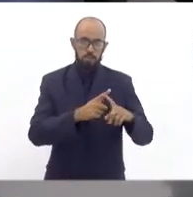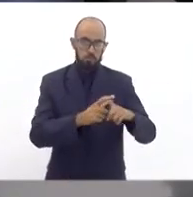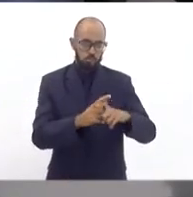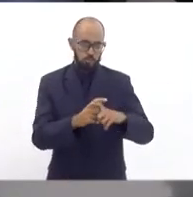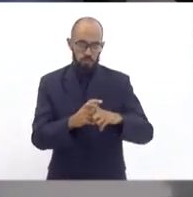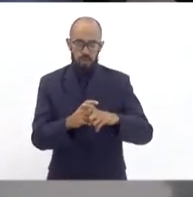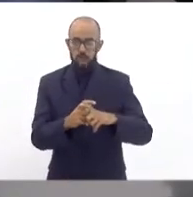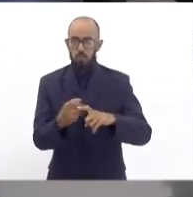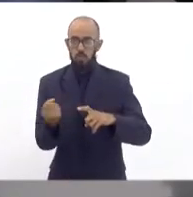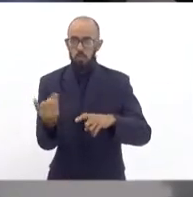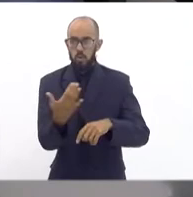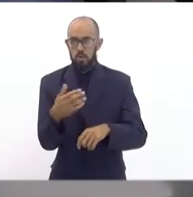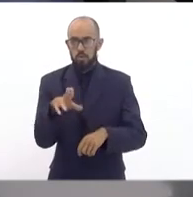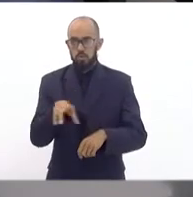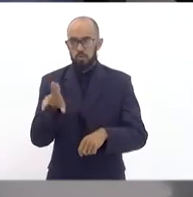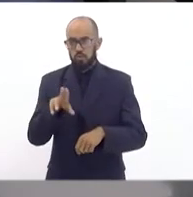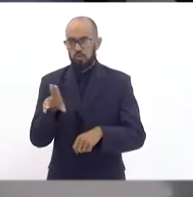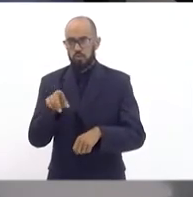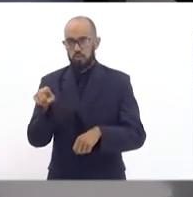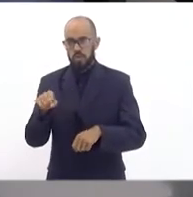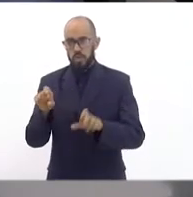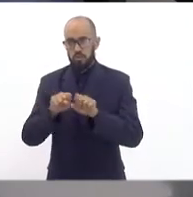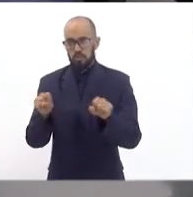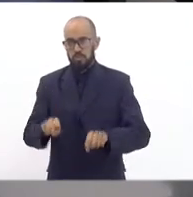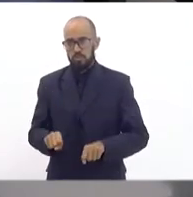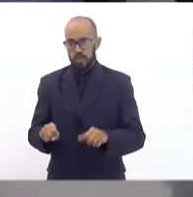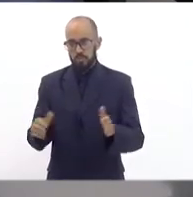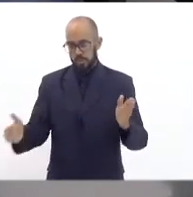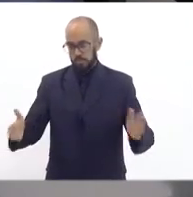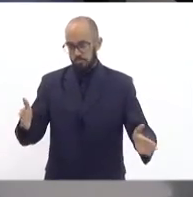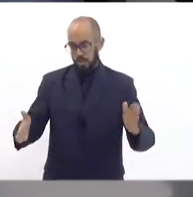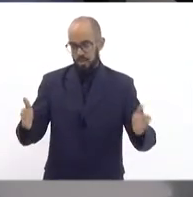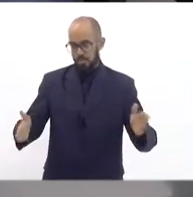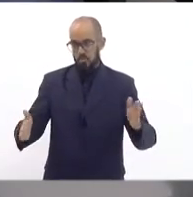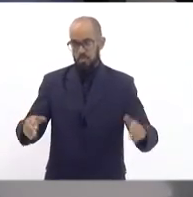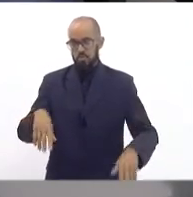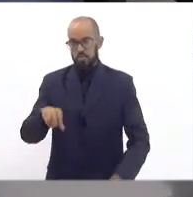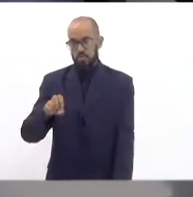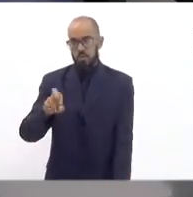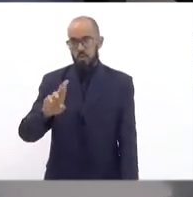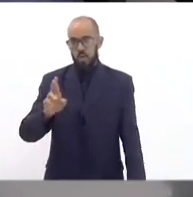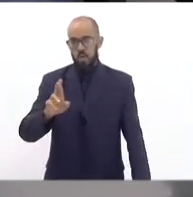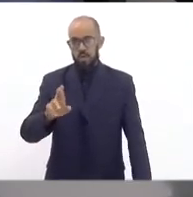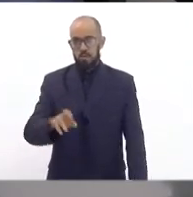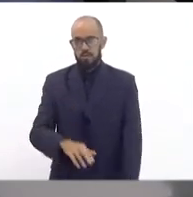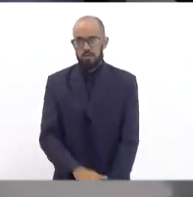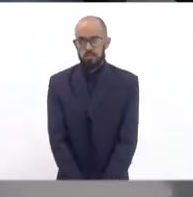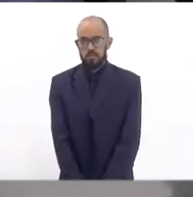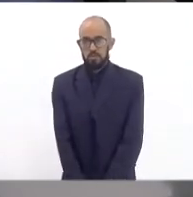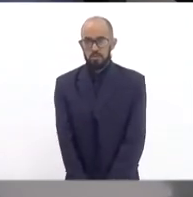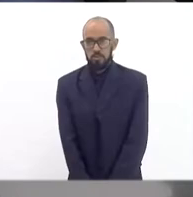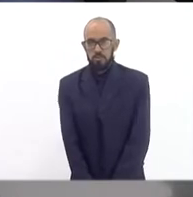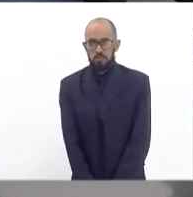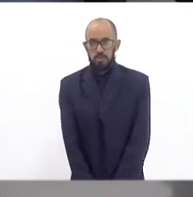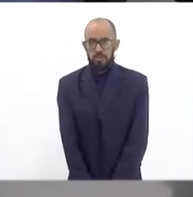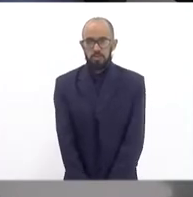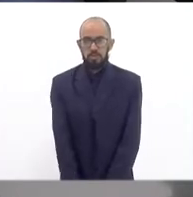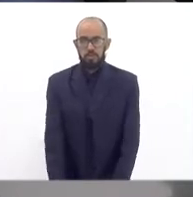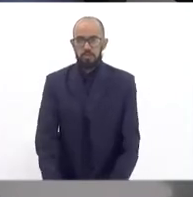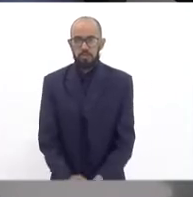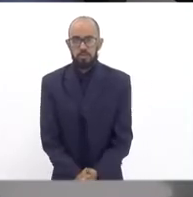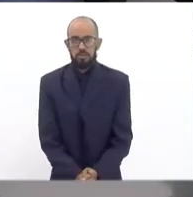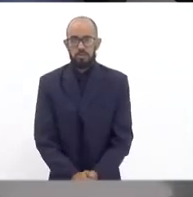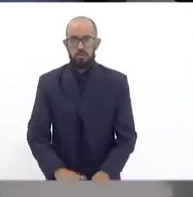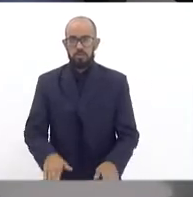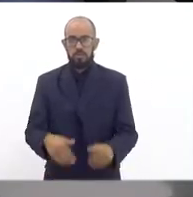que utilizou o sistema no período em que a tarifa de R$ 5,00 passou a vigor. Ou seja, a quantidade de passageiros